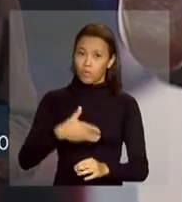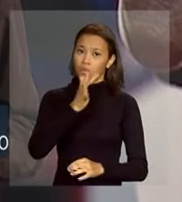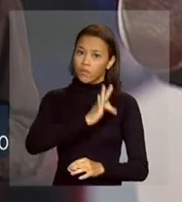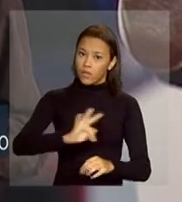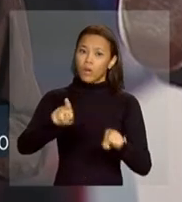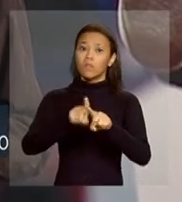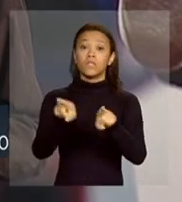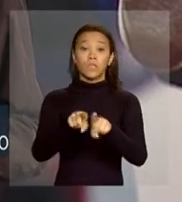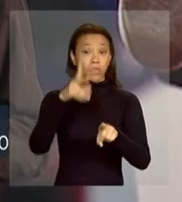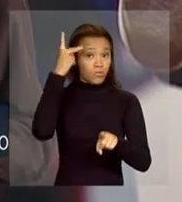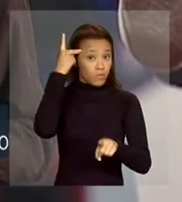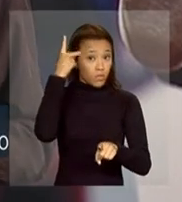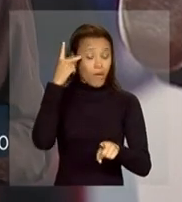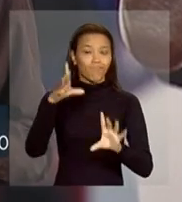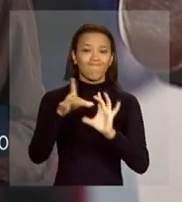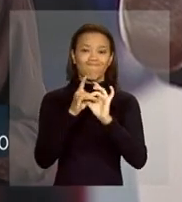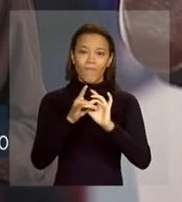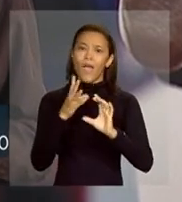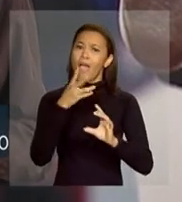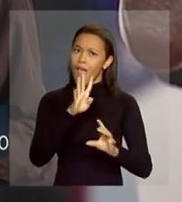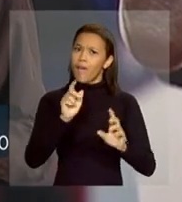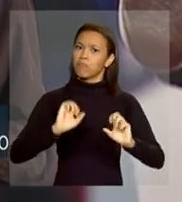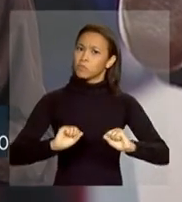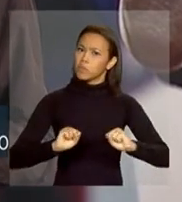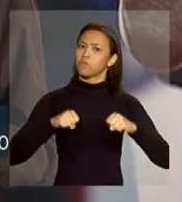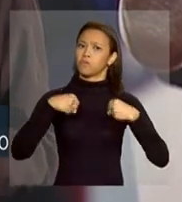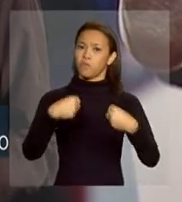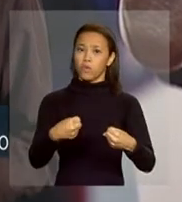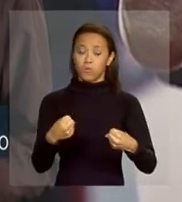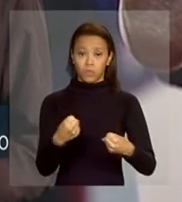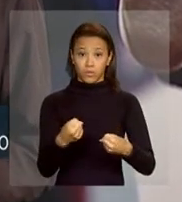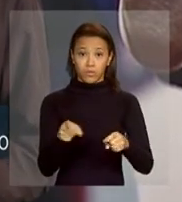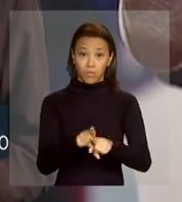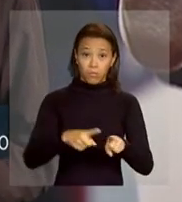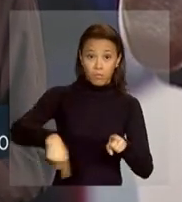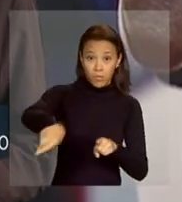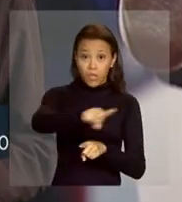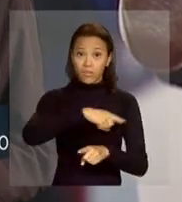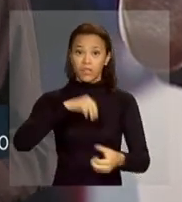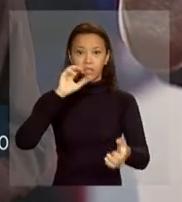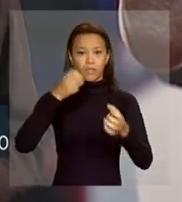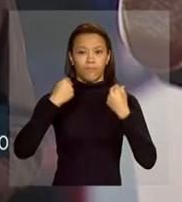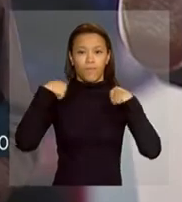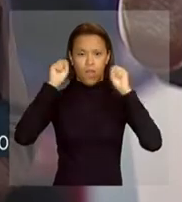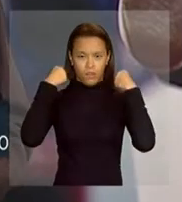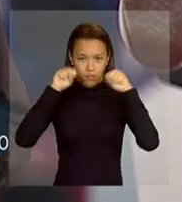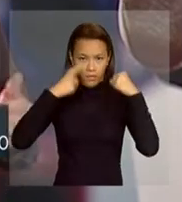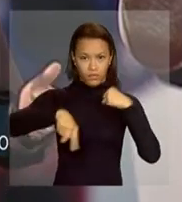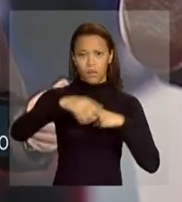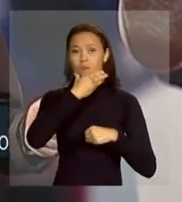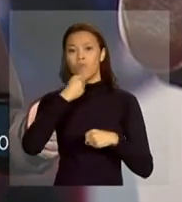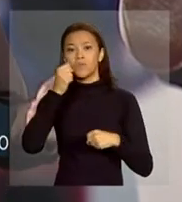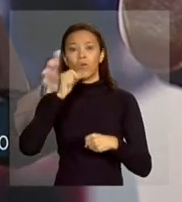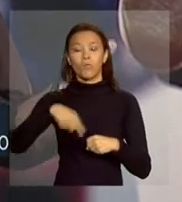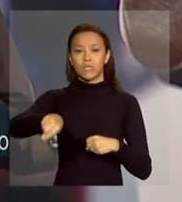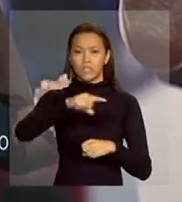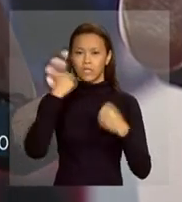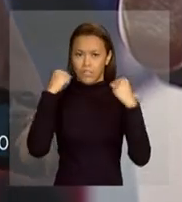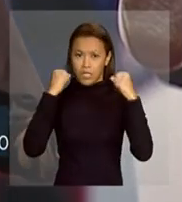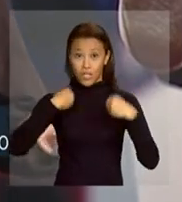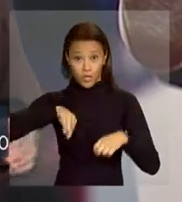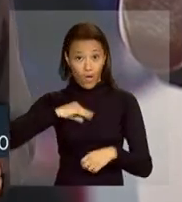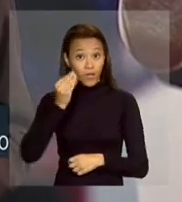reconhecimento do esforço desses atletas e dessas atletas que nós